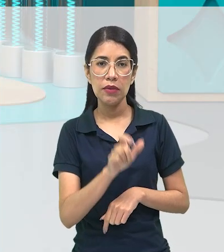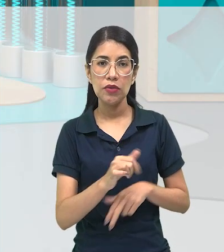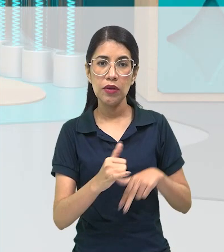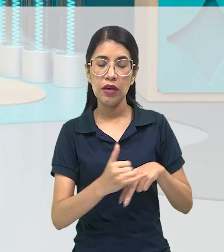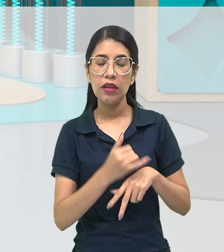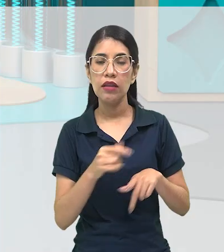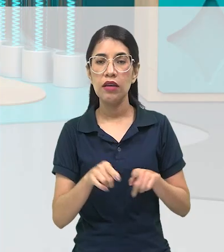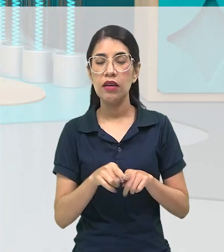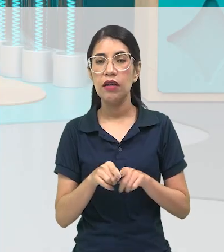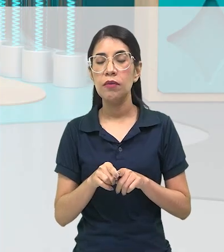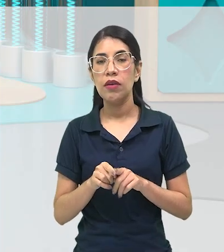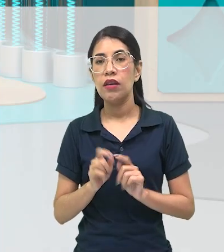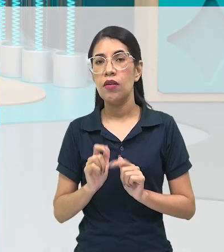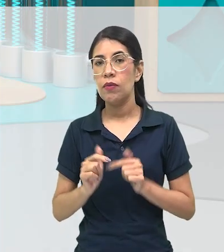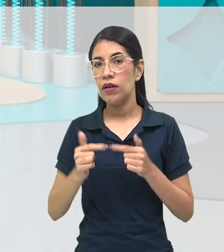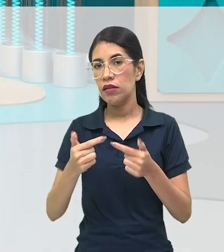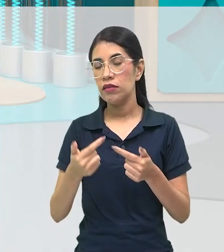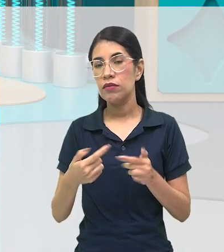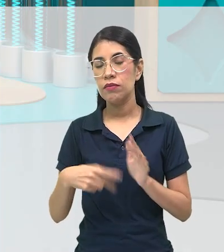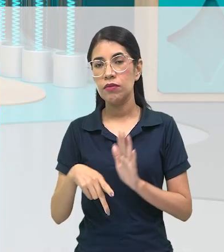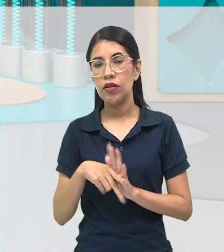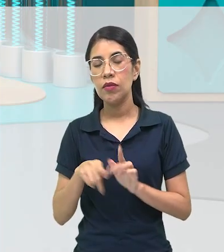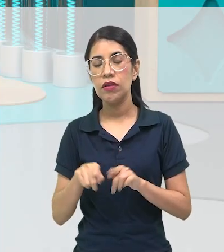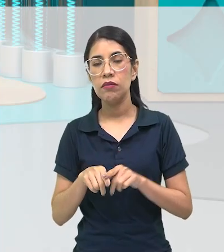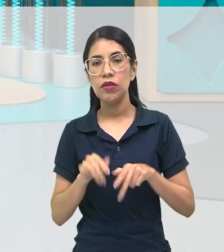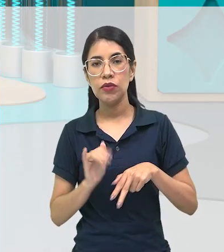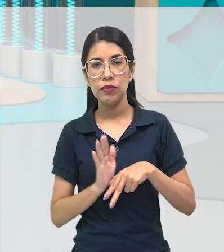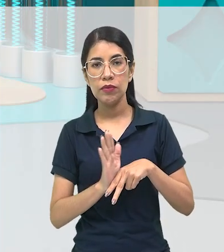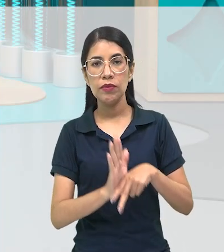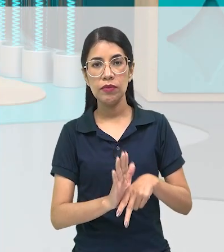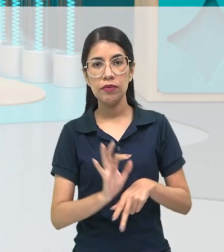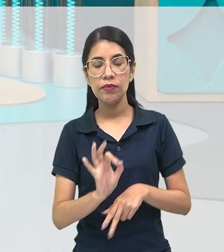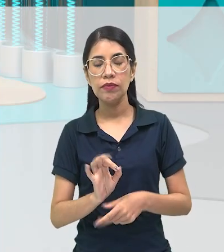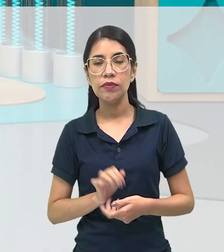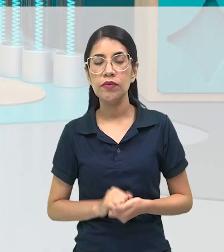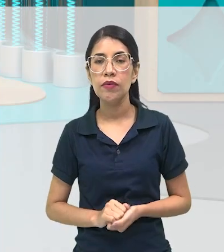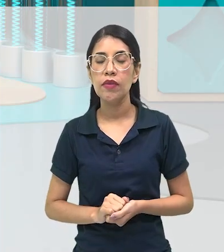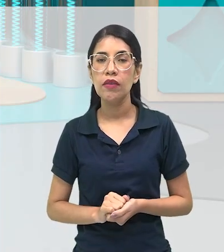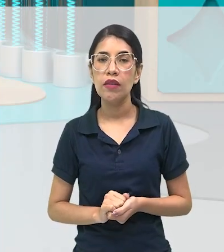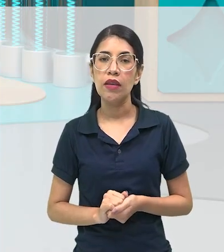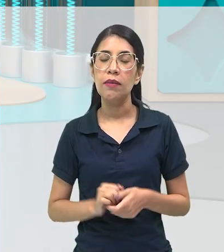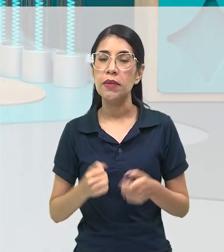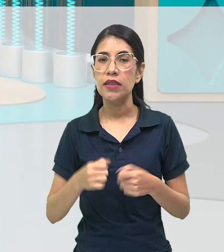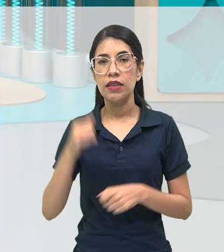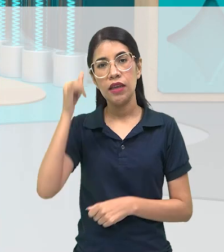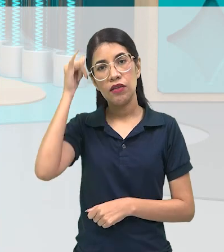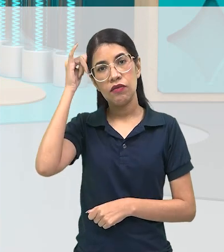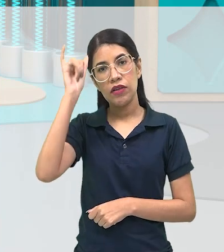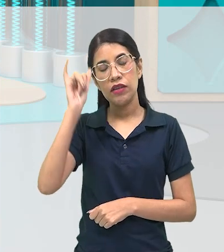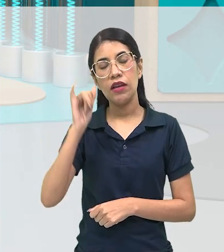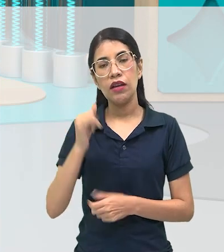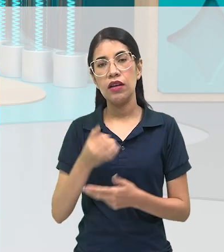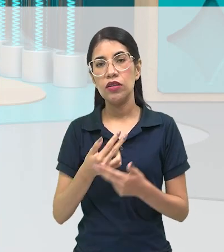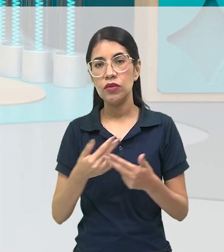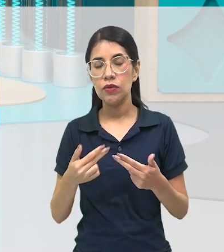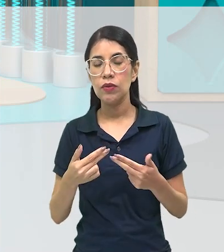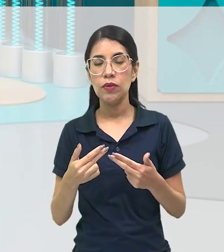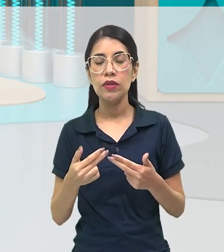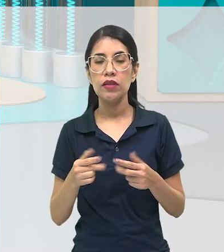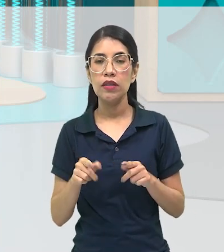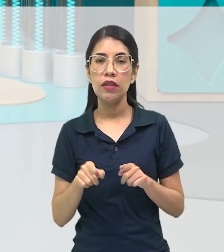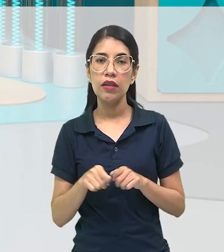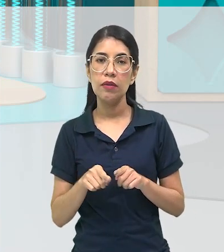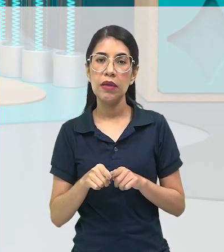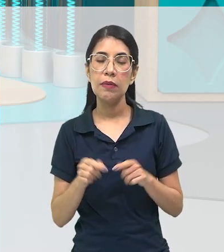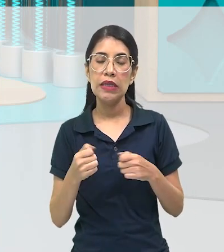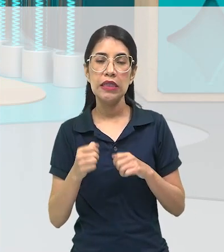dos procedimentos também dos primeiros socorros. Você evitar fazer esse tipo de coisa, né?